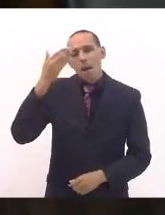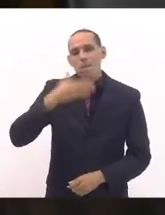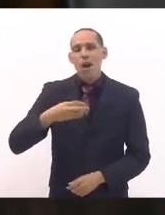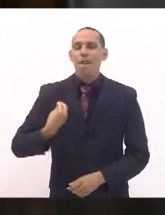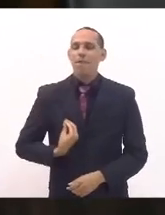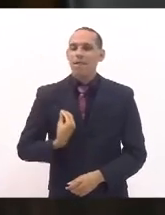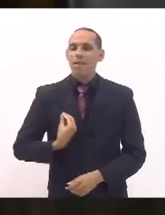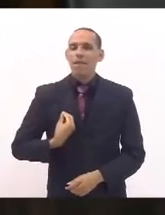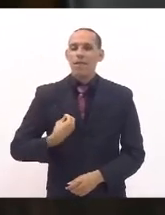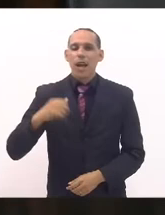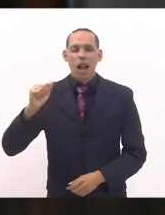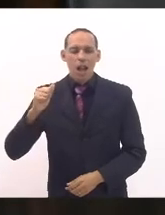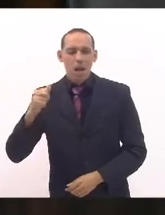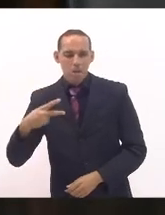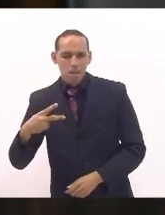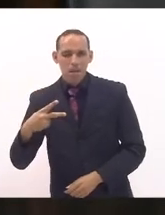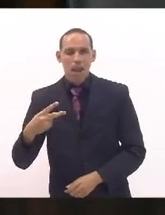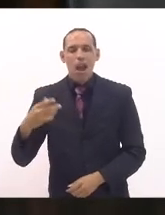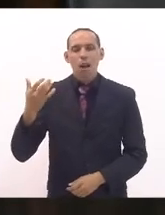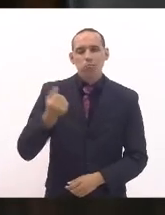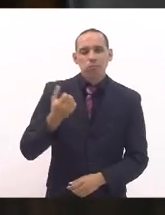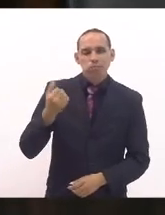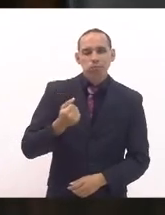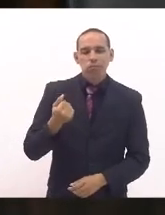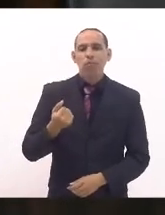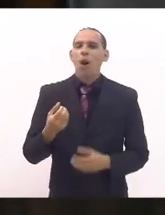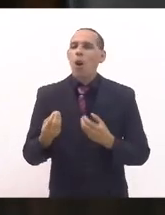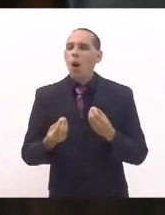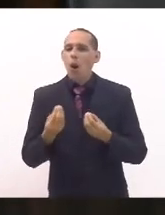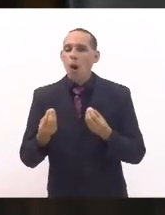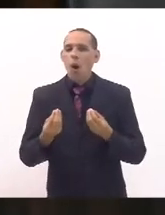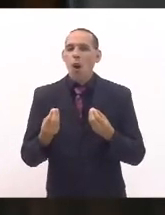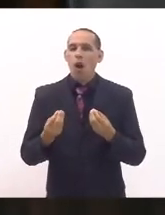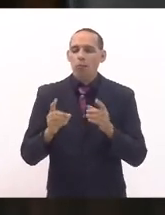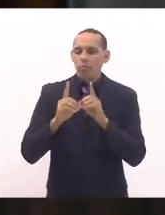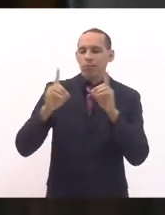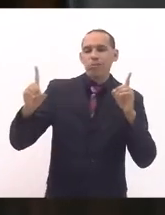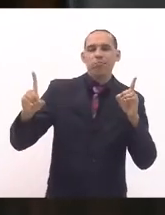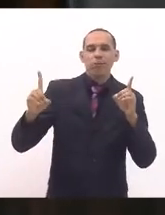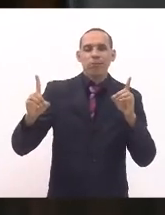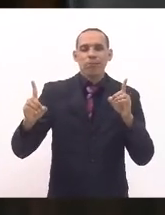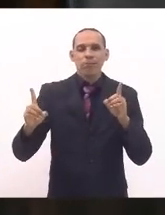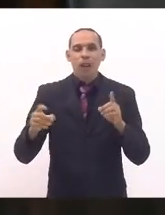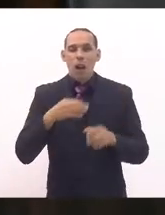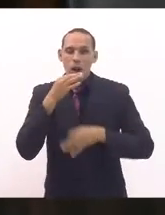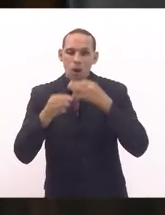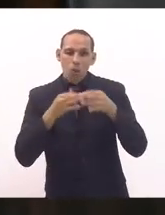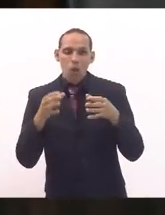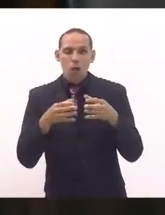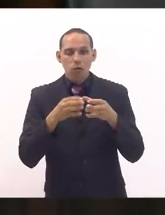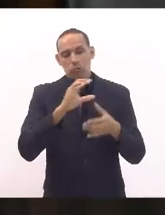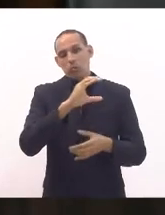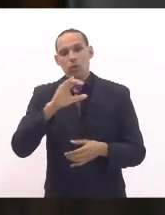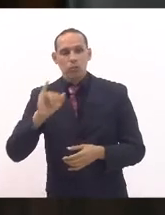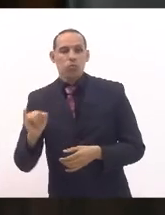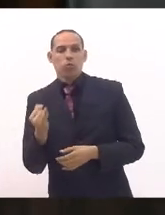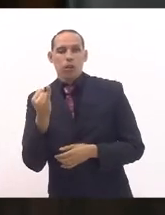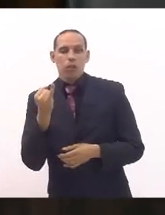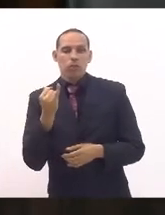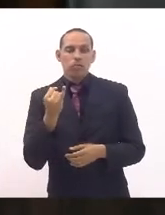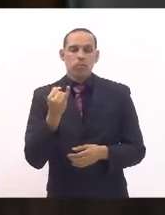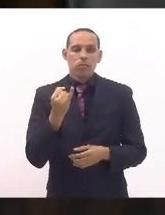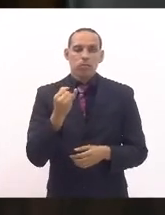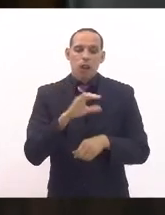seus aposentados e pensionistas através de métodos remotos. Pareceres das comissões de Constituição e Justiça,